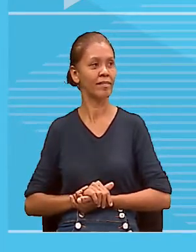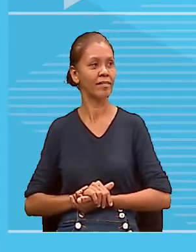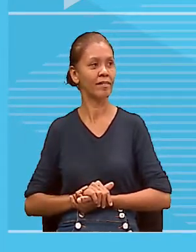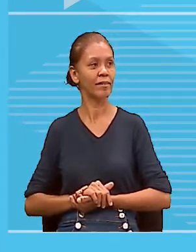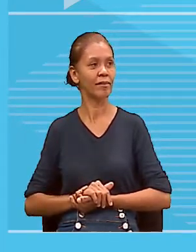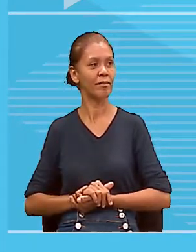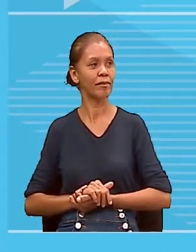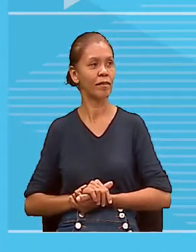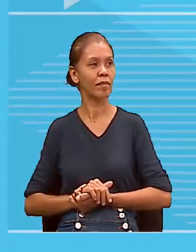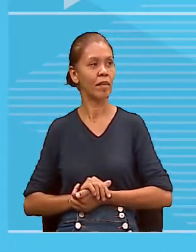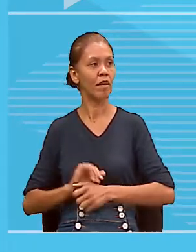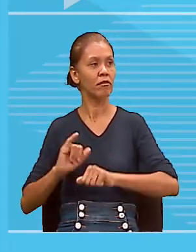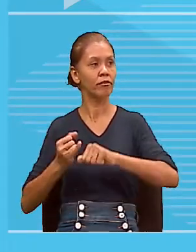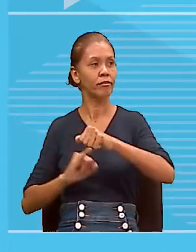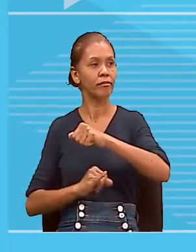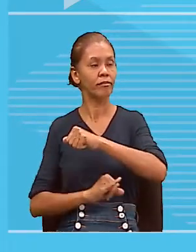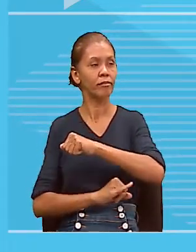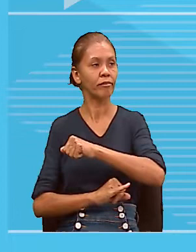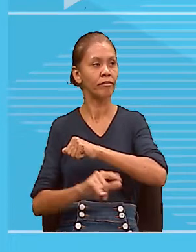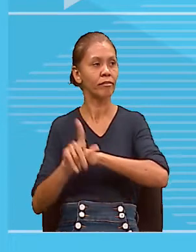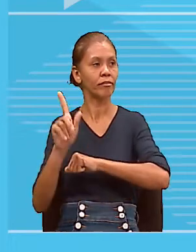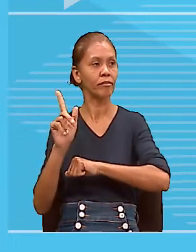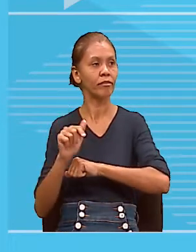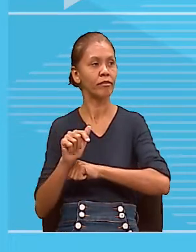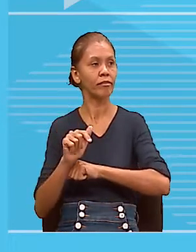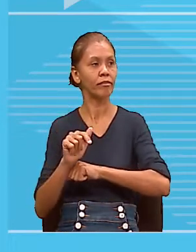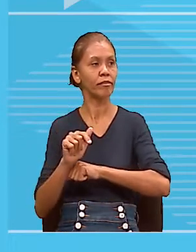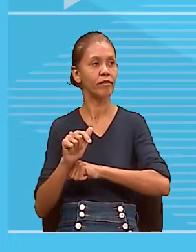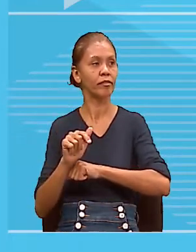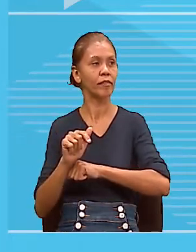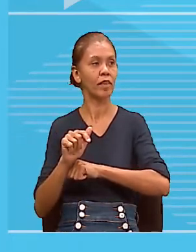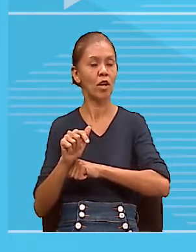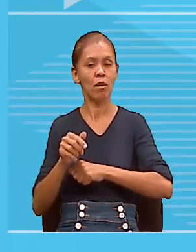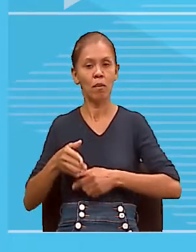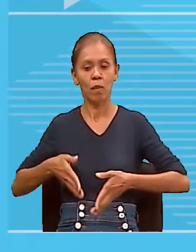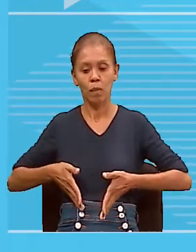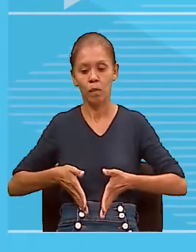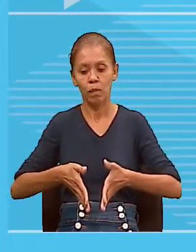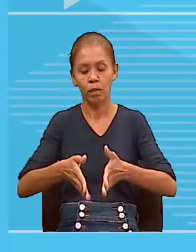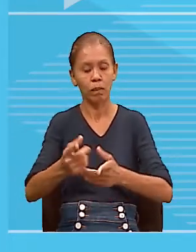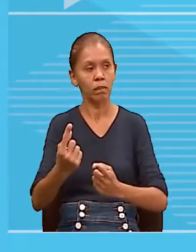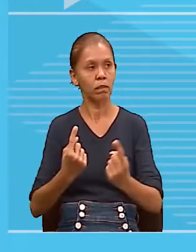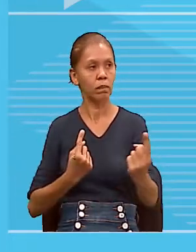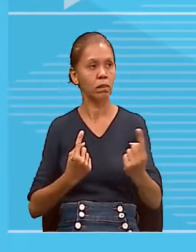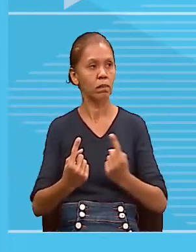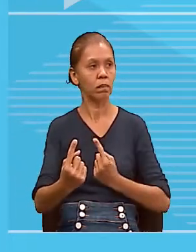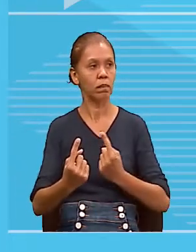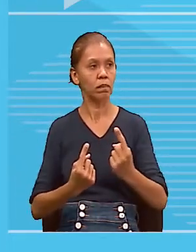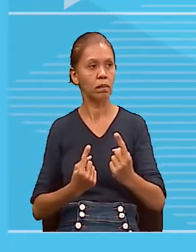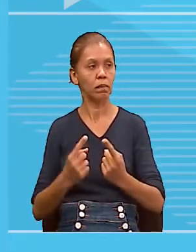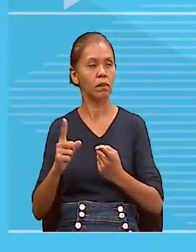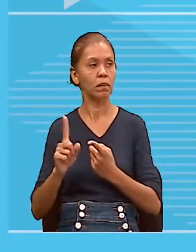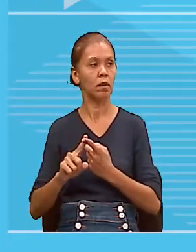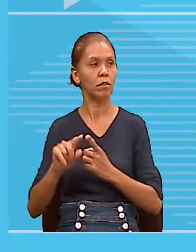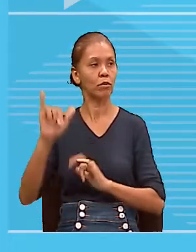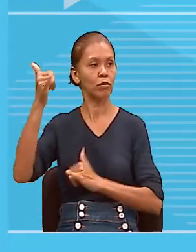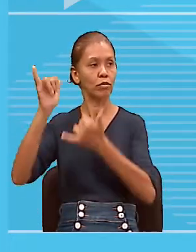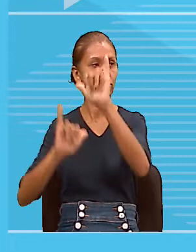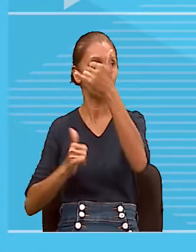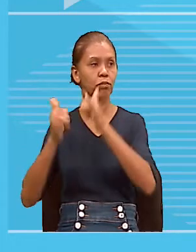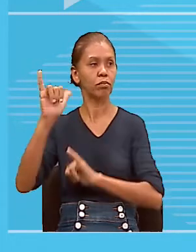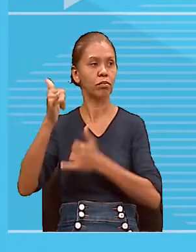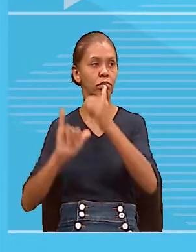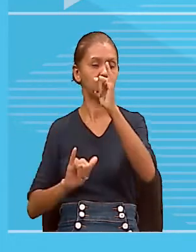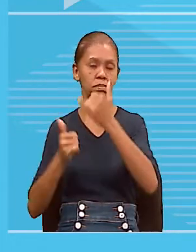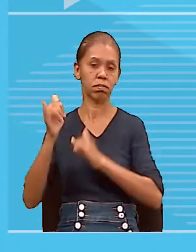José Lira juscelina é infraestrutura rodovias hidrelétricas nós já vimos isso aqueles vários